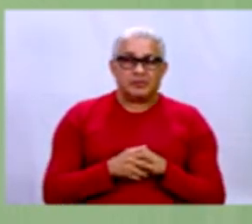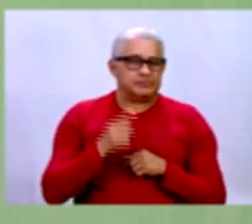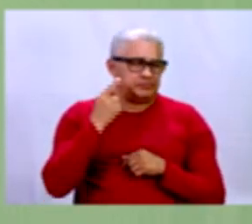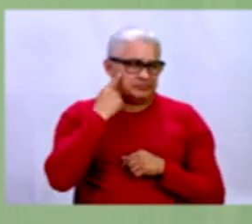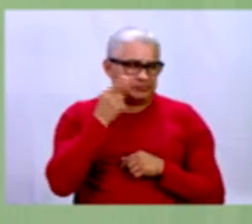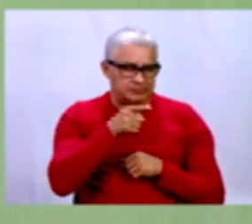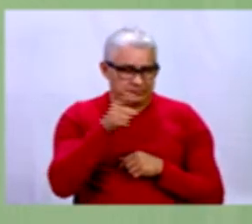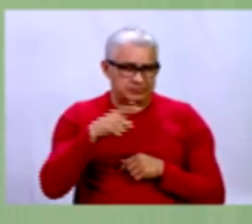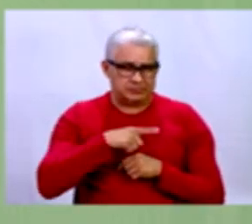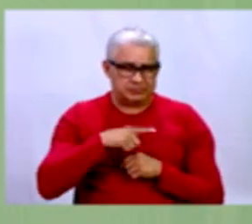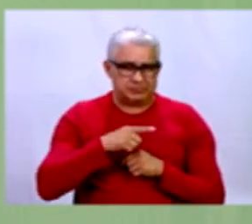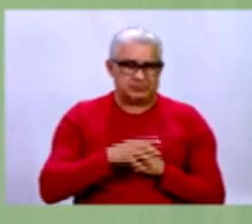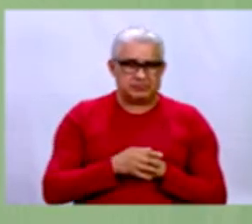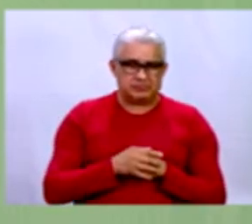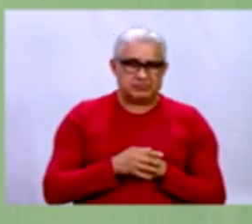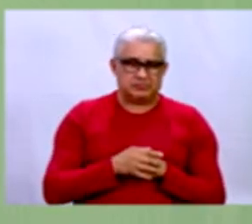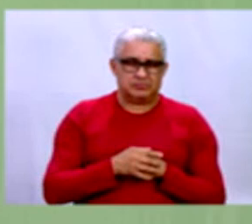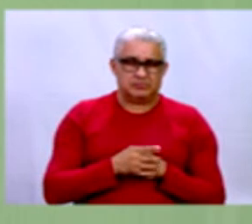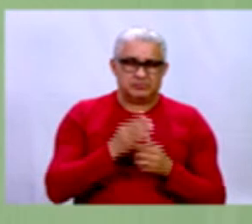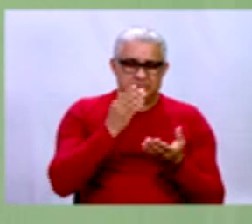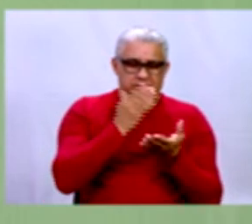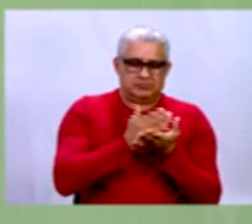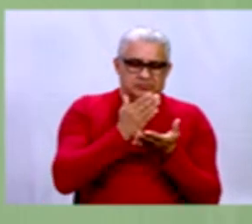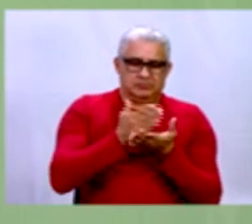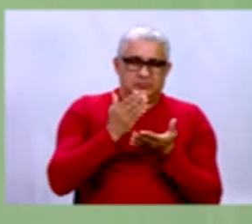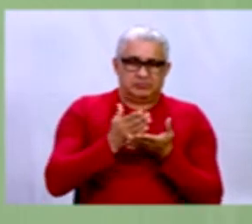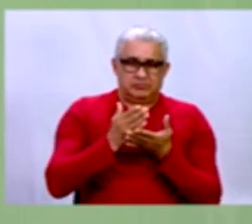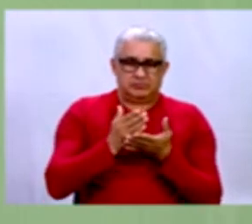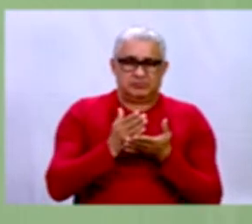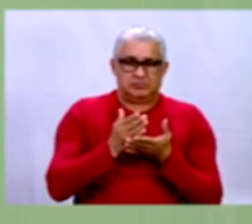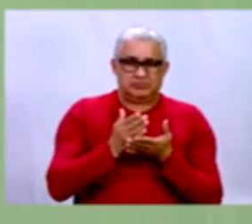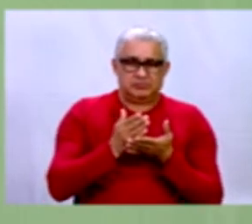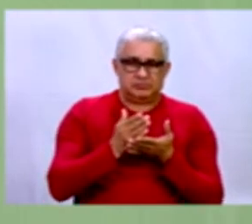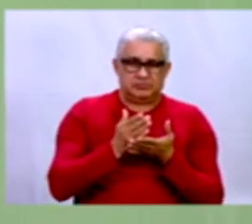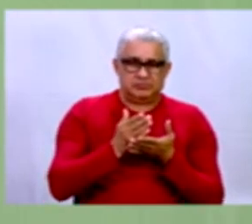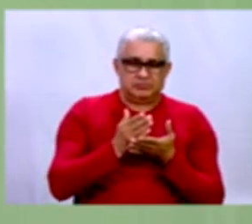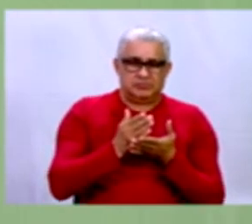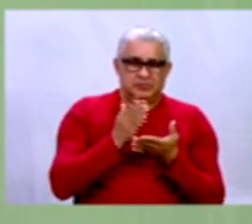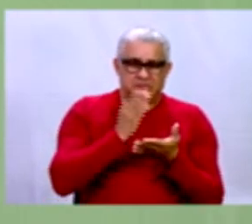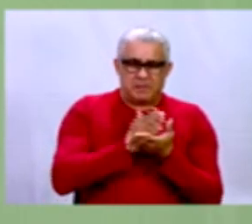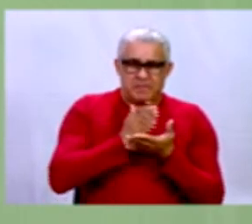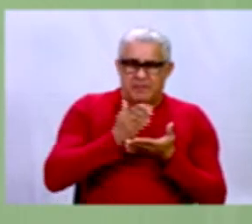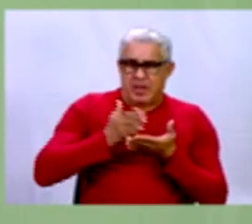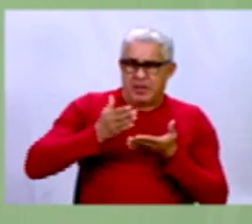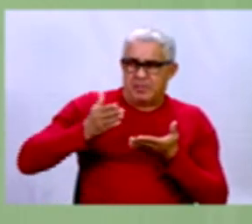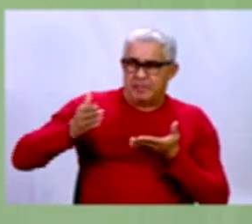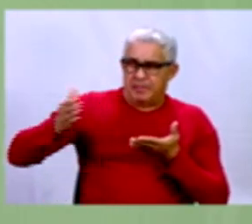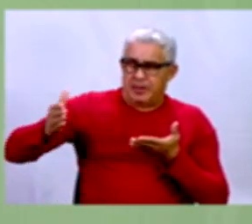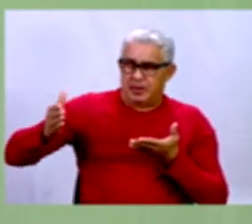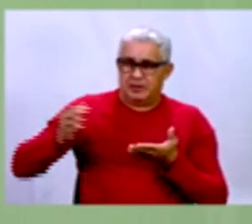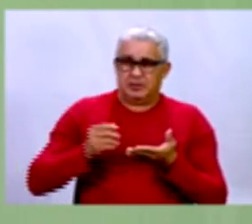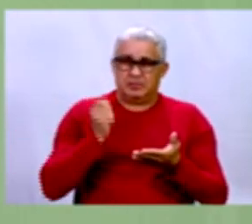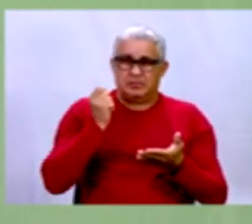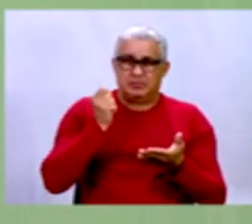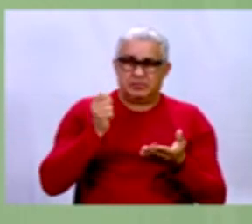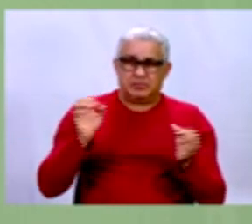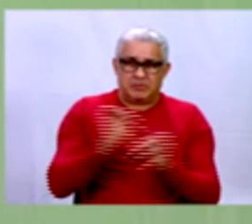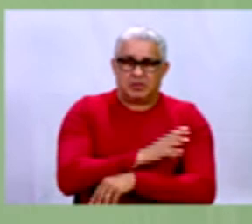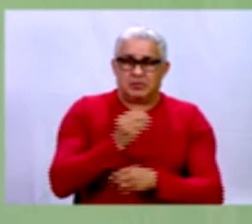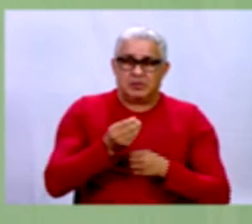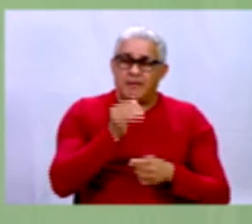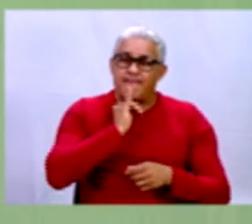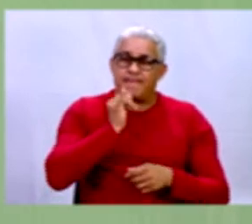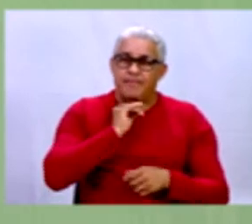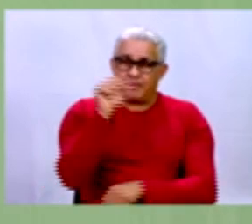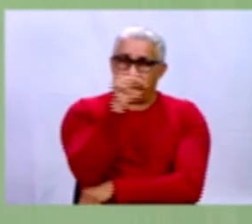imagine que você tivesse um parcelamento de longo prazo a ser liquidado, como por exemplo a compra de um